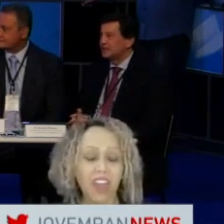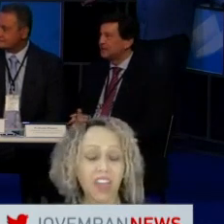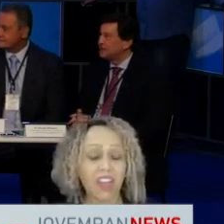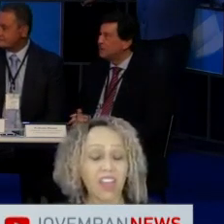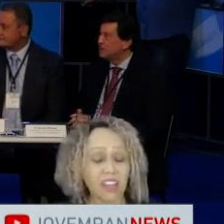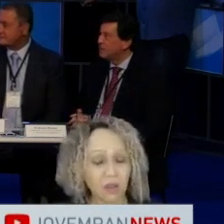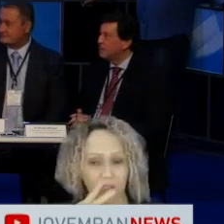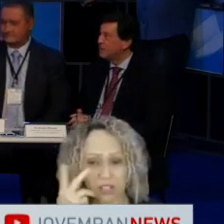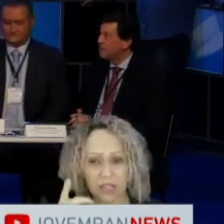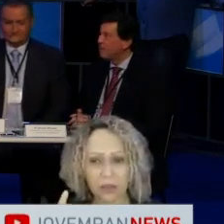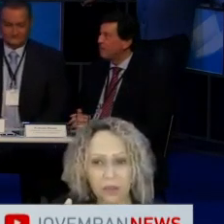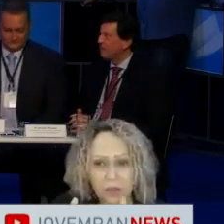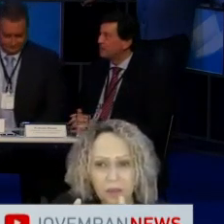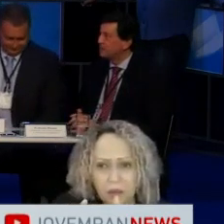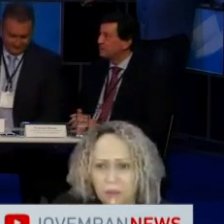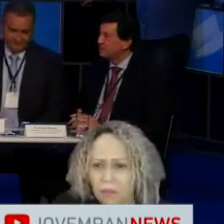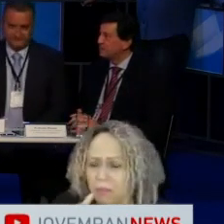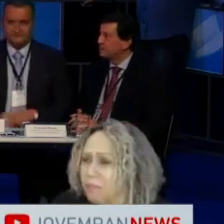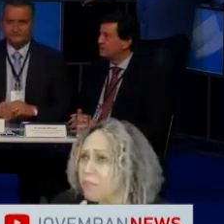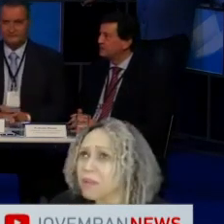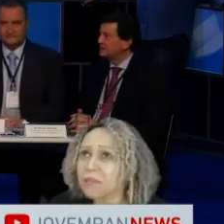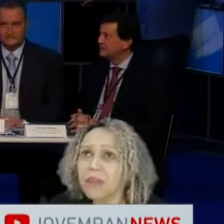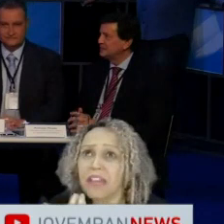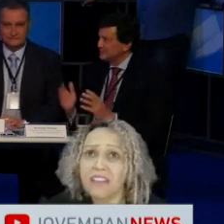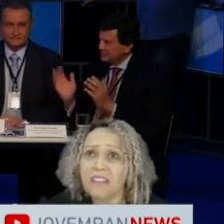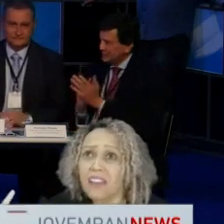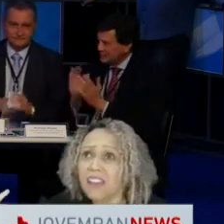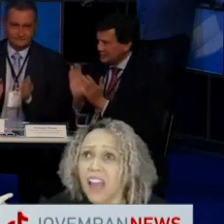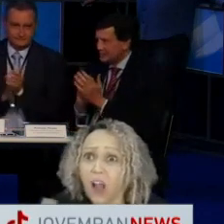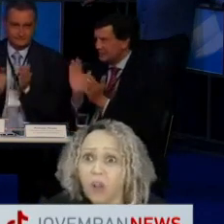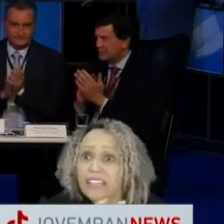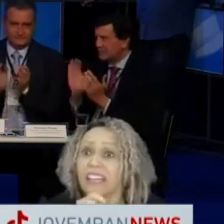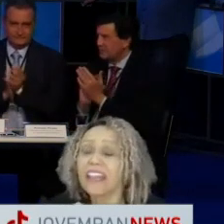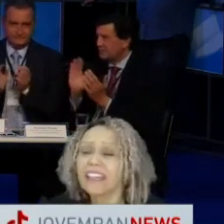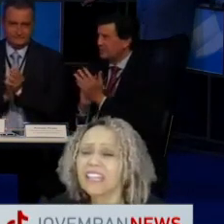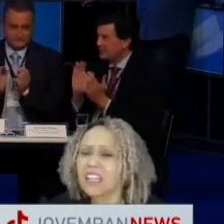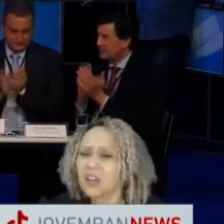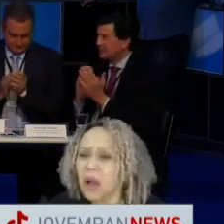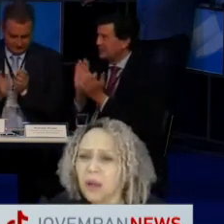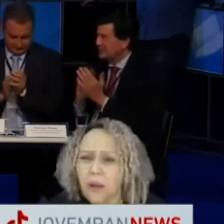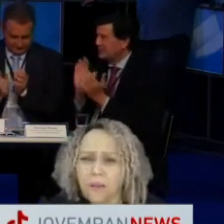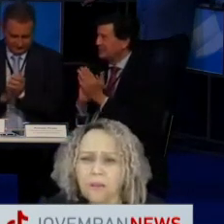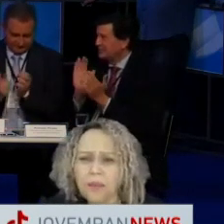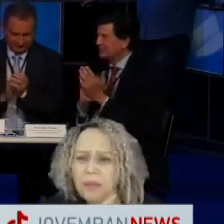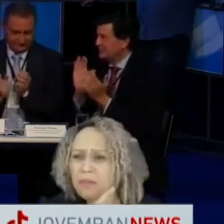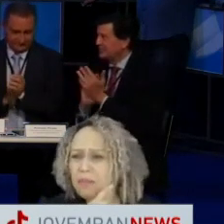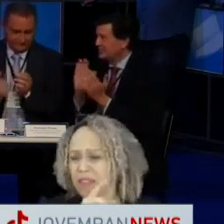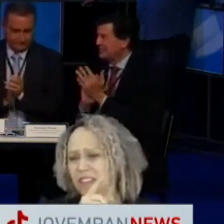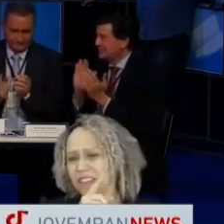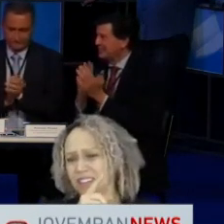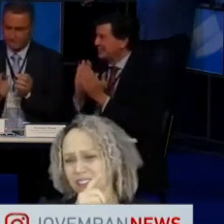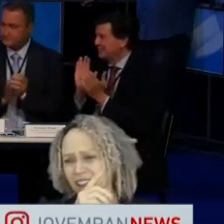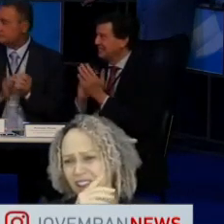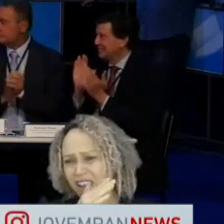tivemos uma primeira-dama tão participativa, que é a companheira Janja, em todo o processo de trabalho aqui do nosso grupo de